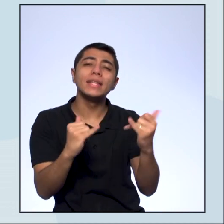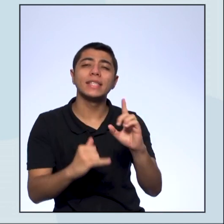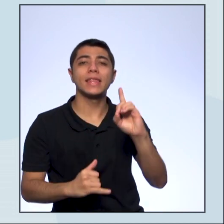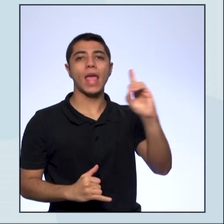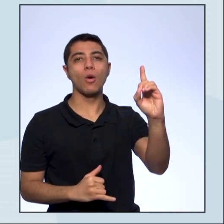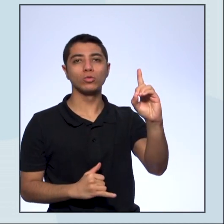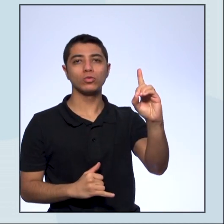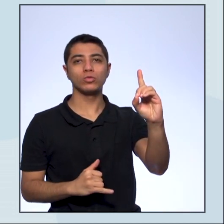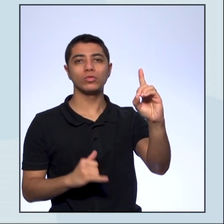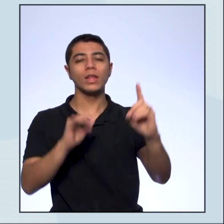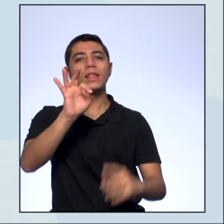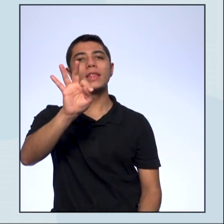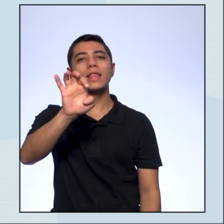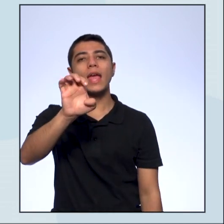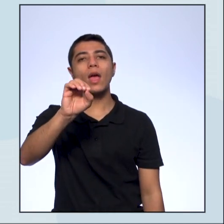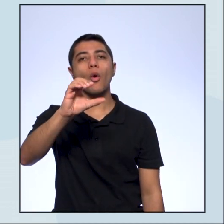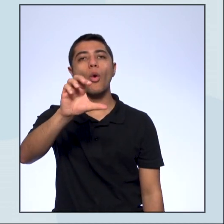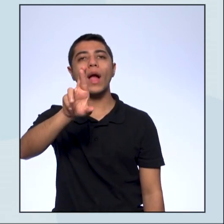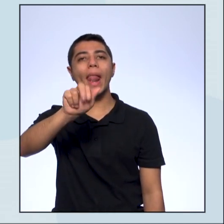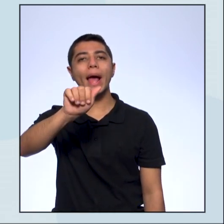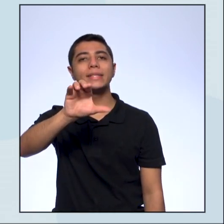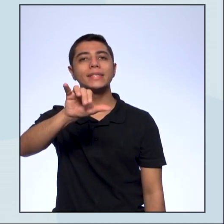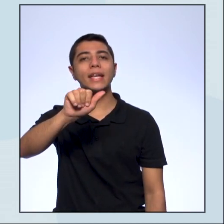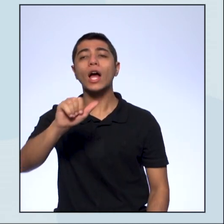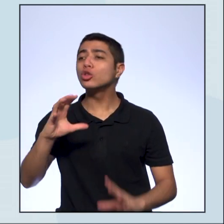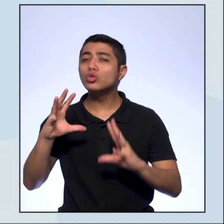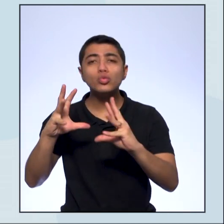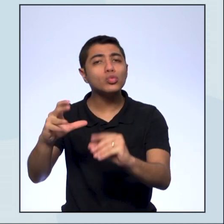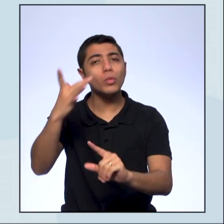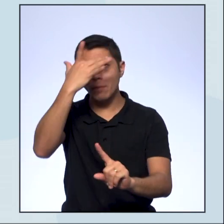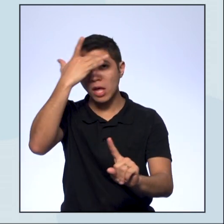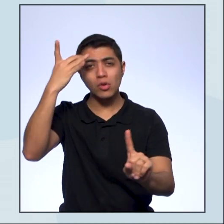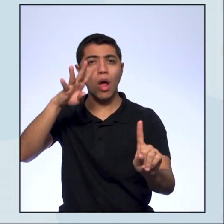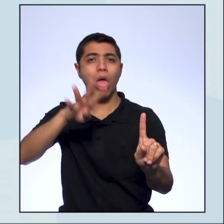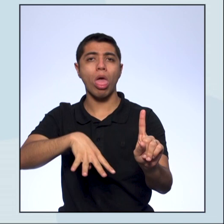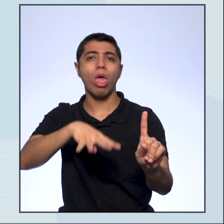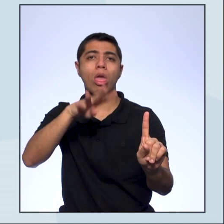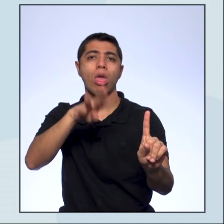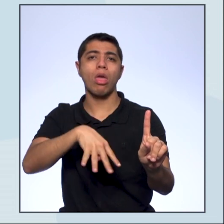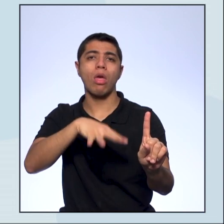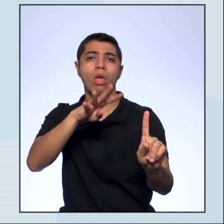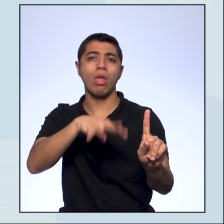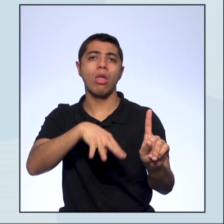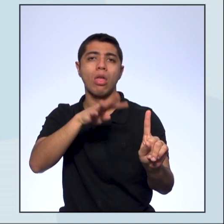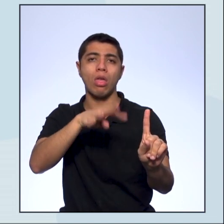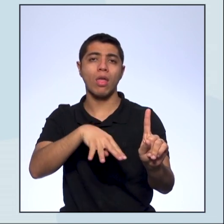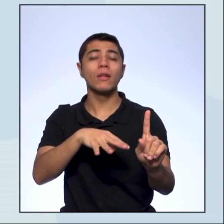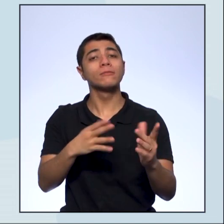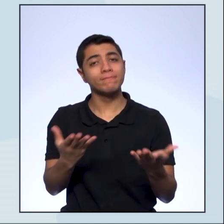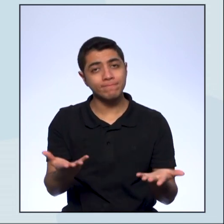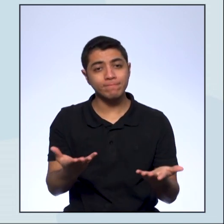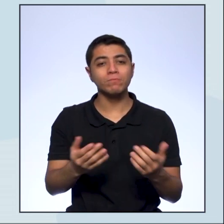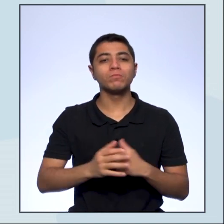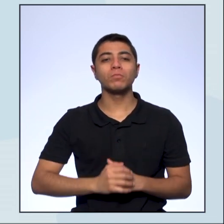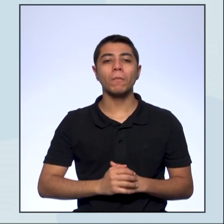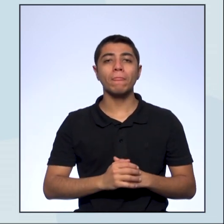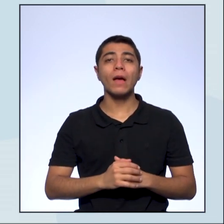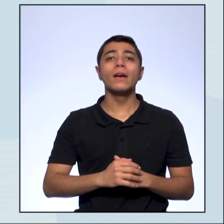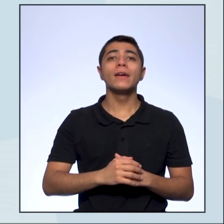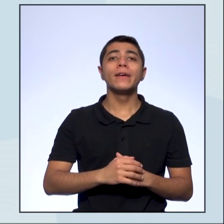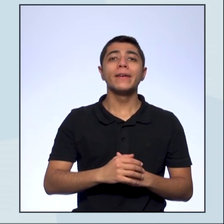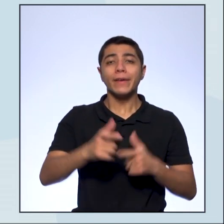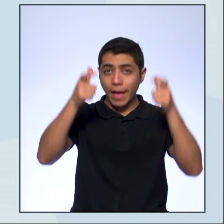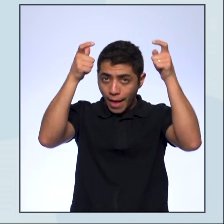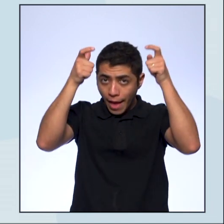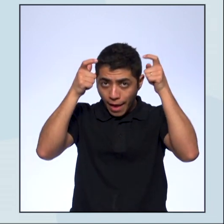alguns funcionários ali, né? Então, nós temos o vizir, né? O vizir é o braço direito do faraó, ele administra o palácio,